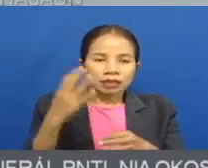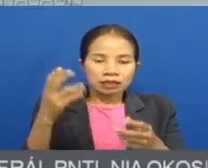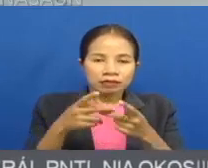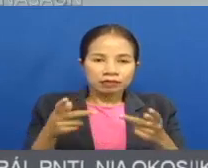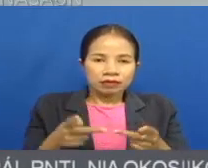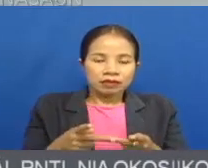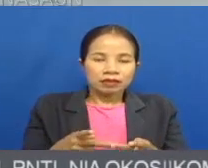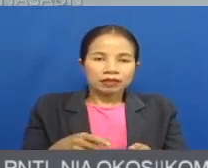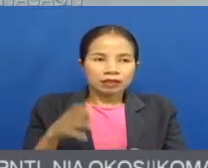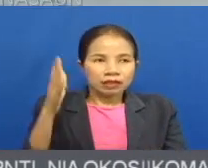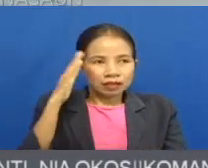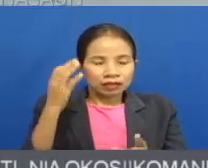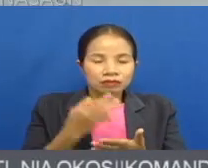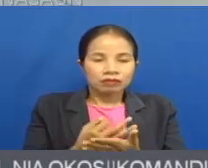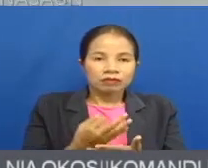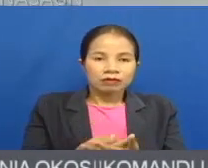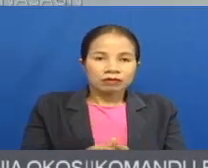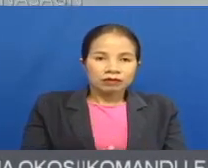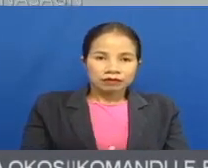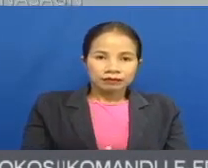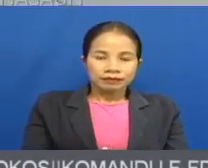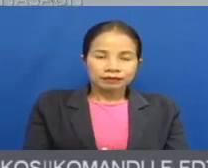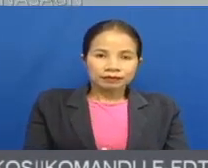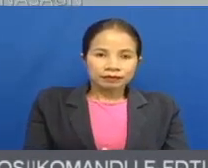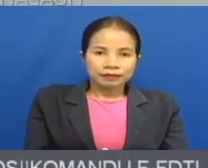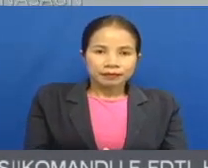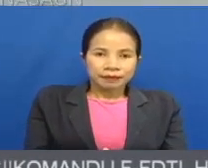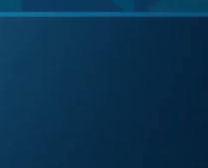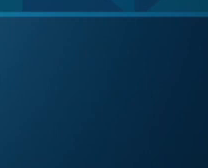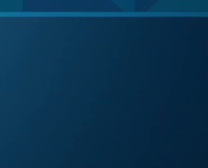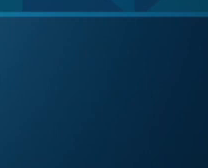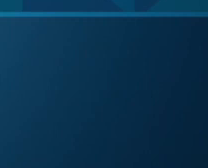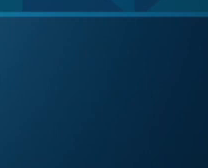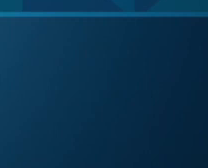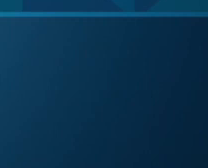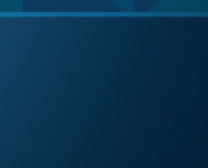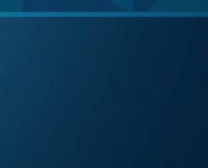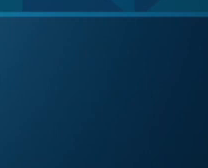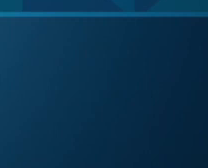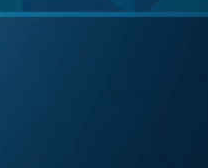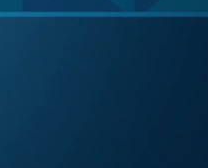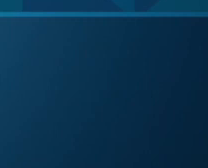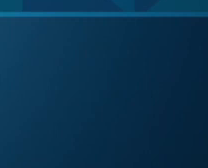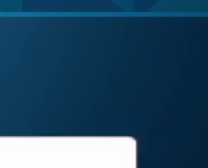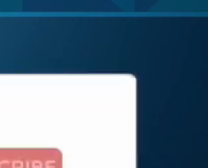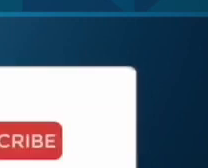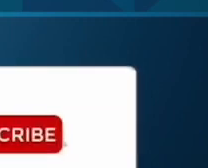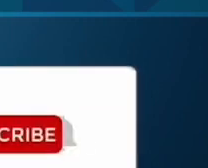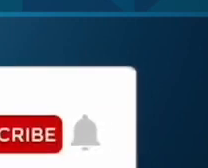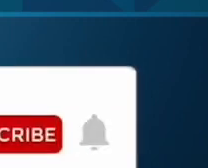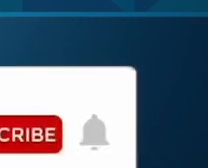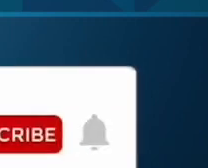onde tem custo orçamento. Rony Silva, RTL. Atuhetan informação factuais